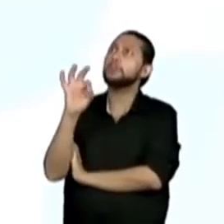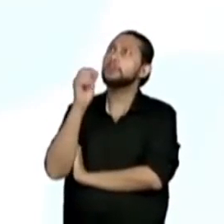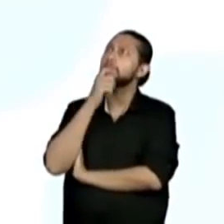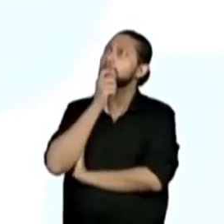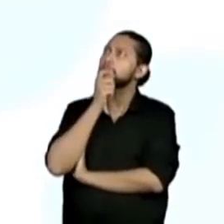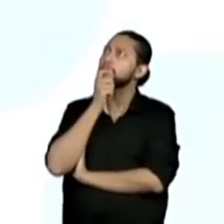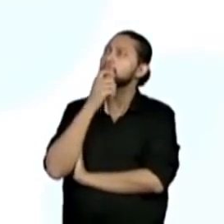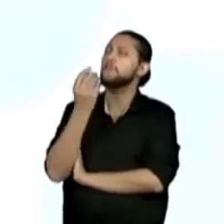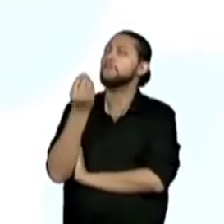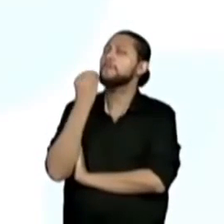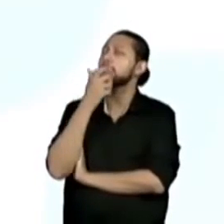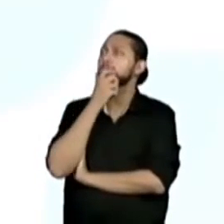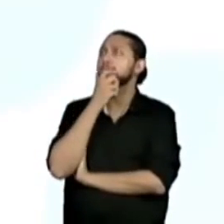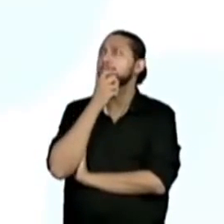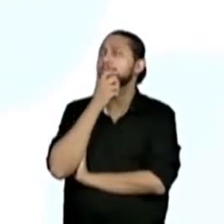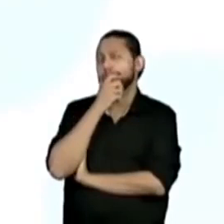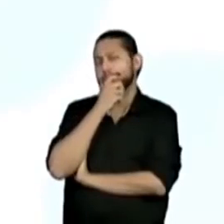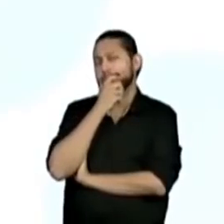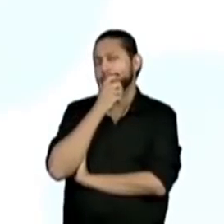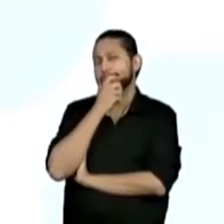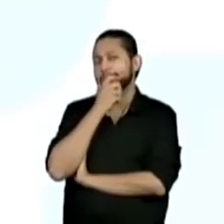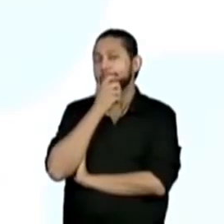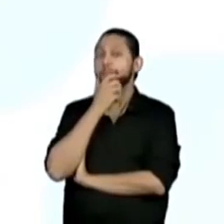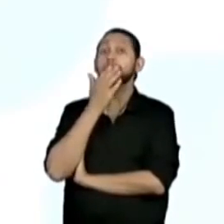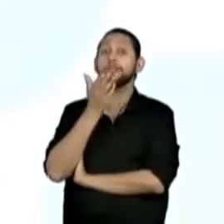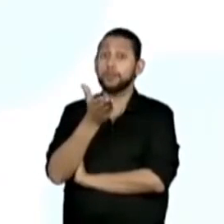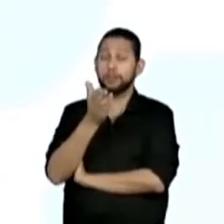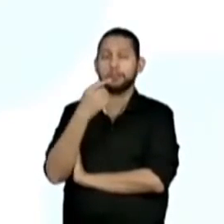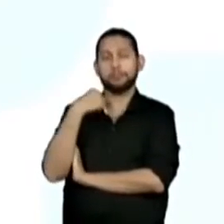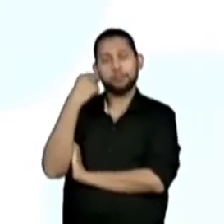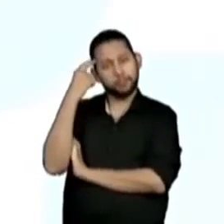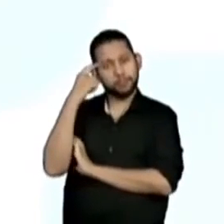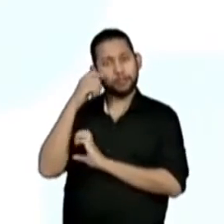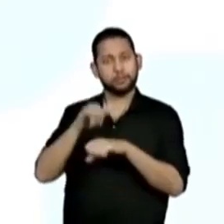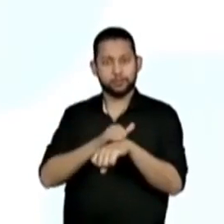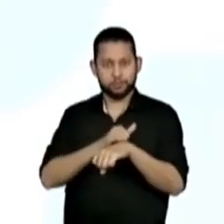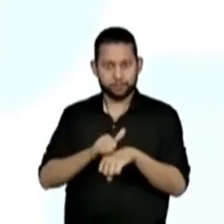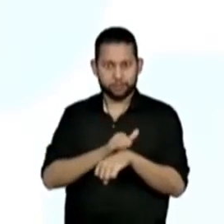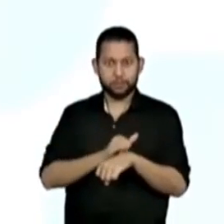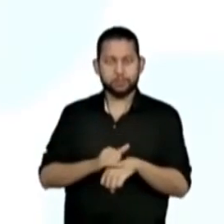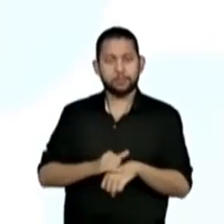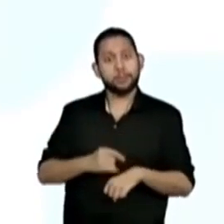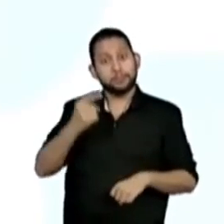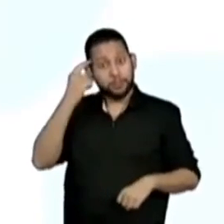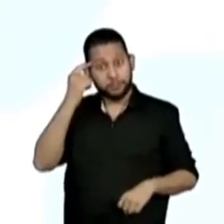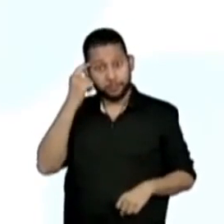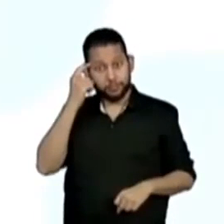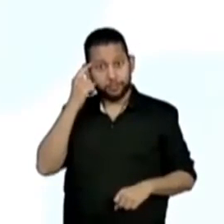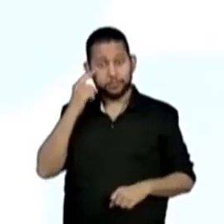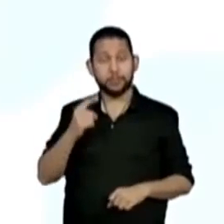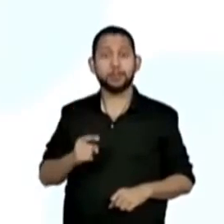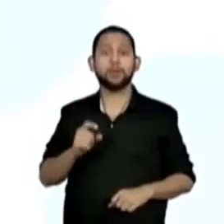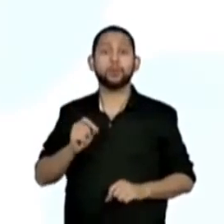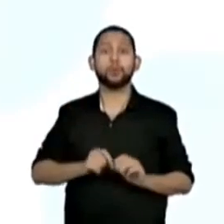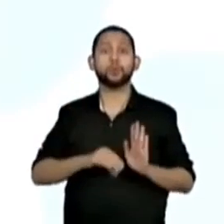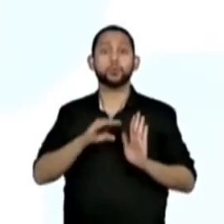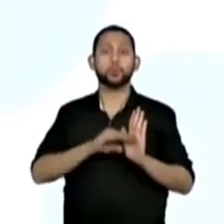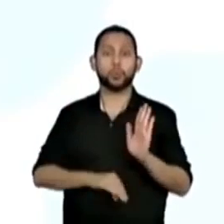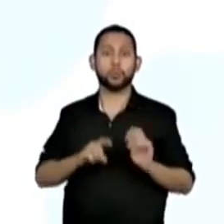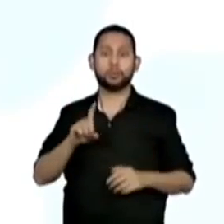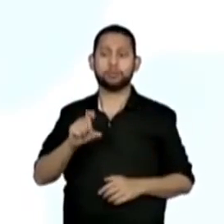15% eu tenho facilidade ou é mais simples para que eu pense um desconto